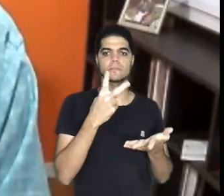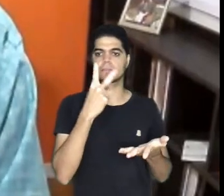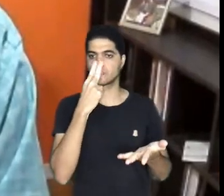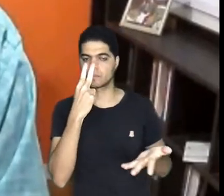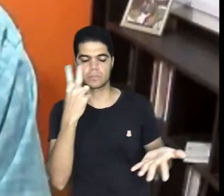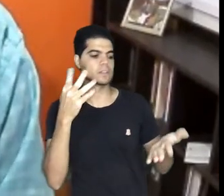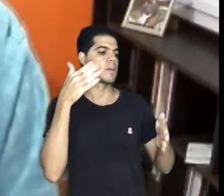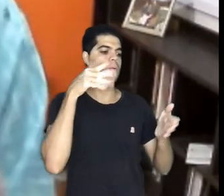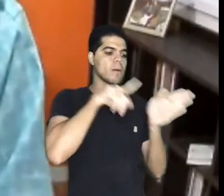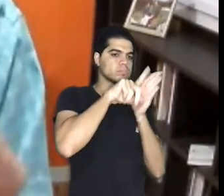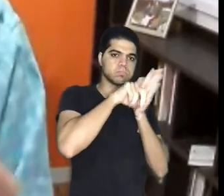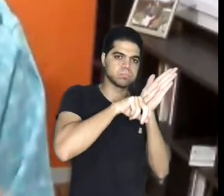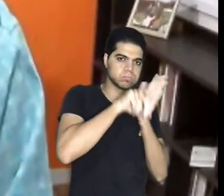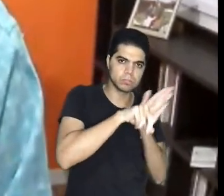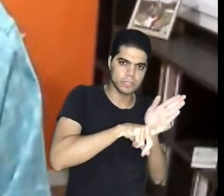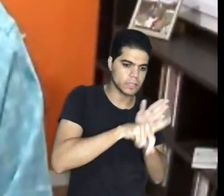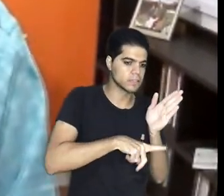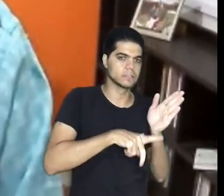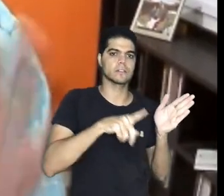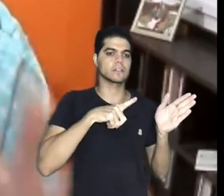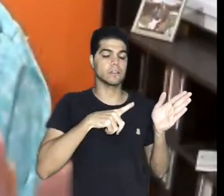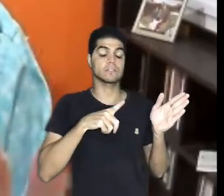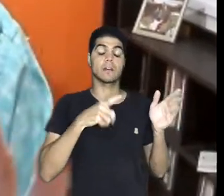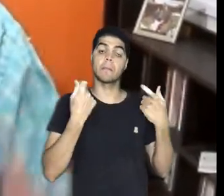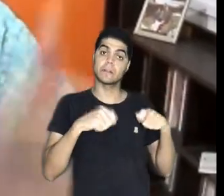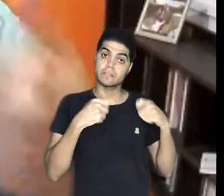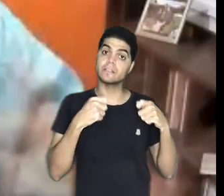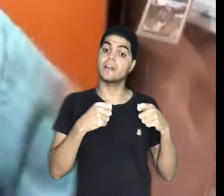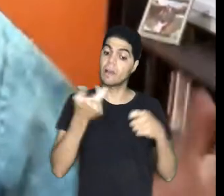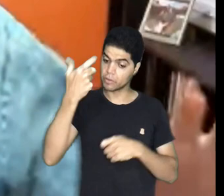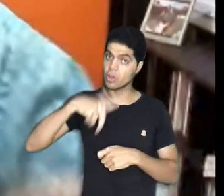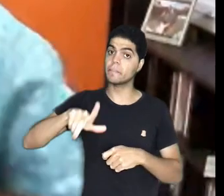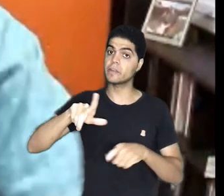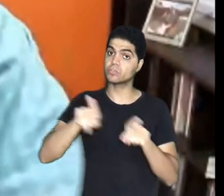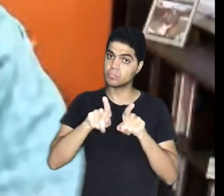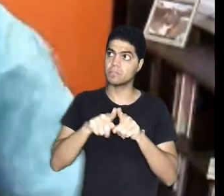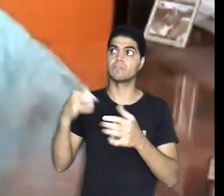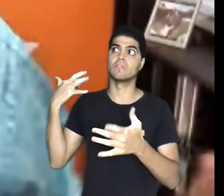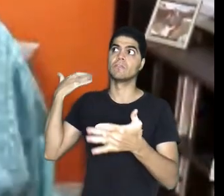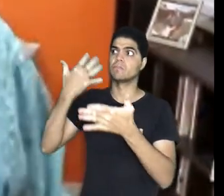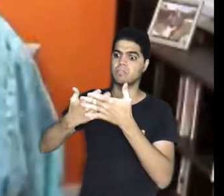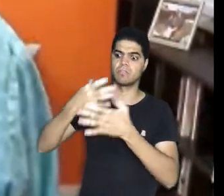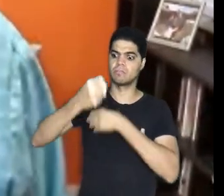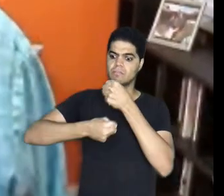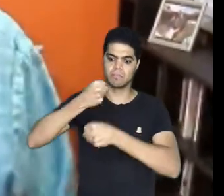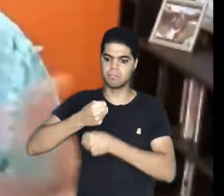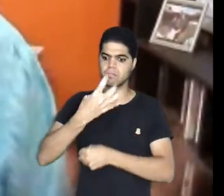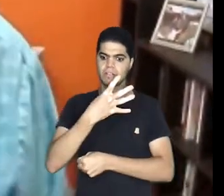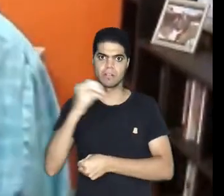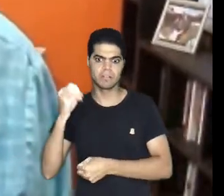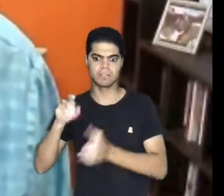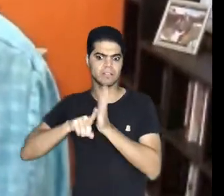de profundidade, e que são limitados. Mas, repito, hein, há mais de 40 anos não é novidade nenhuma afirmar